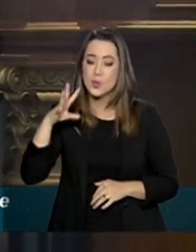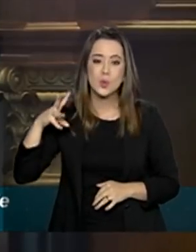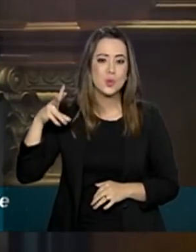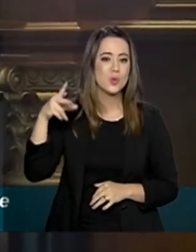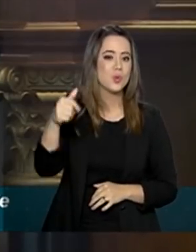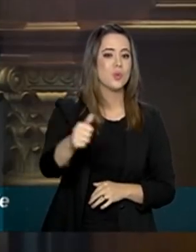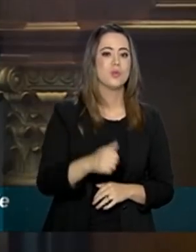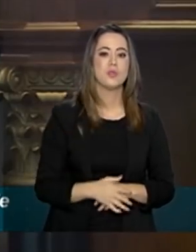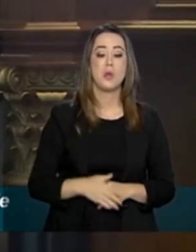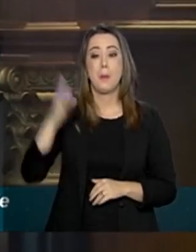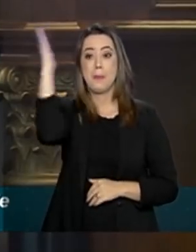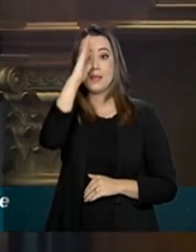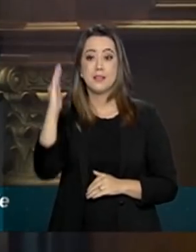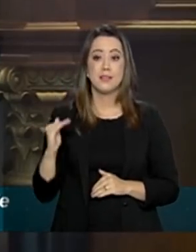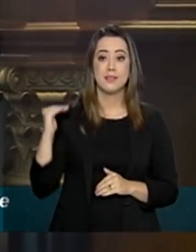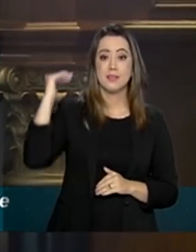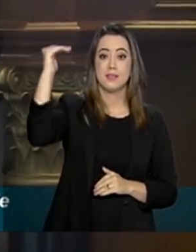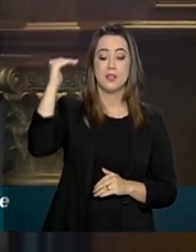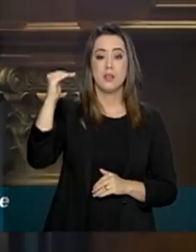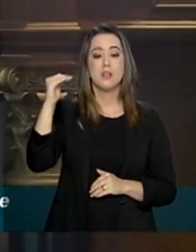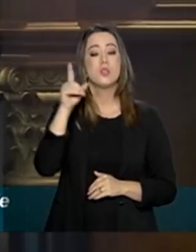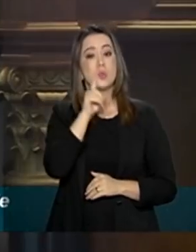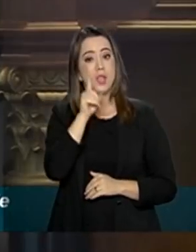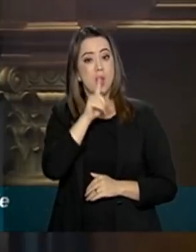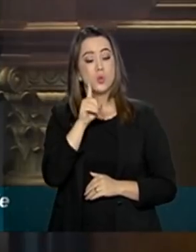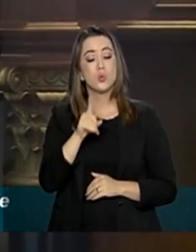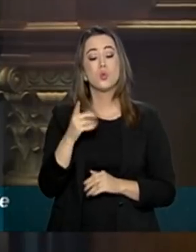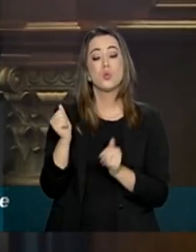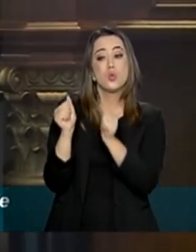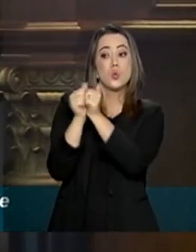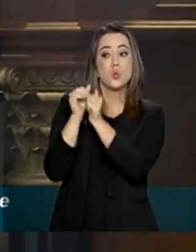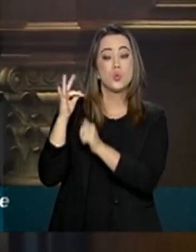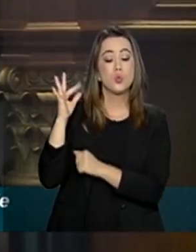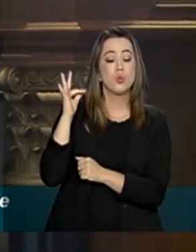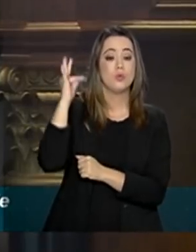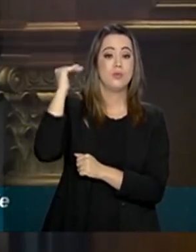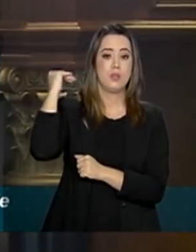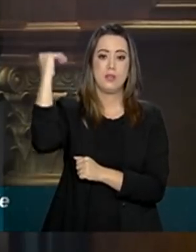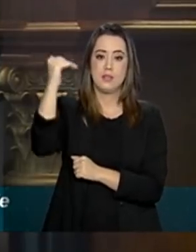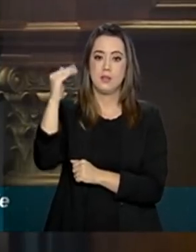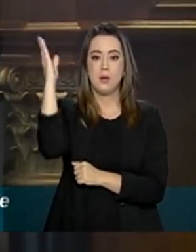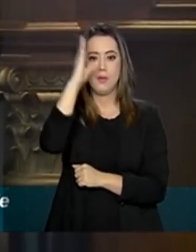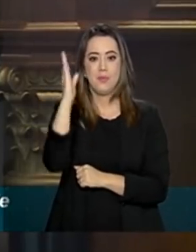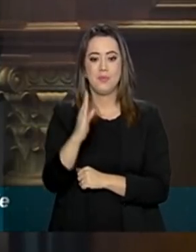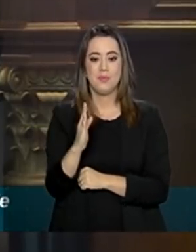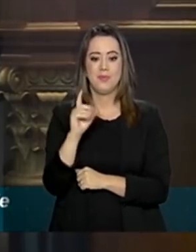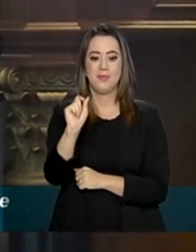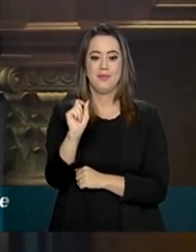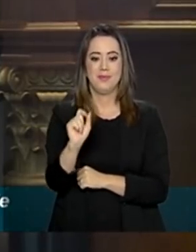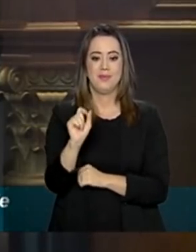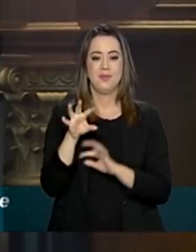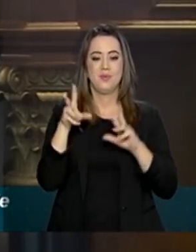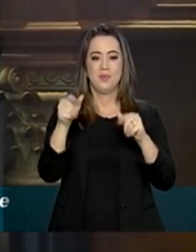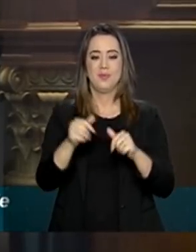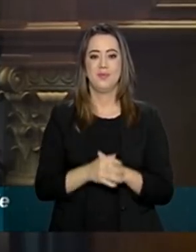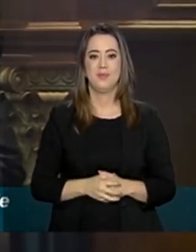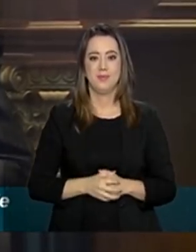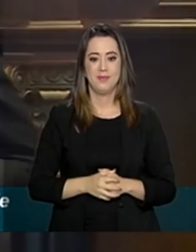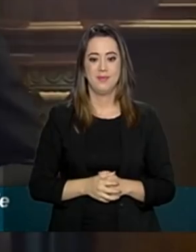todos. Brasil, Estados Unidos, acima de tudo, Brasil acima de todos.